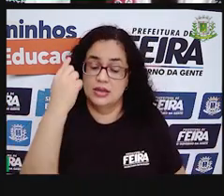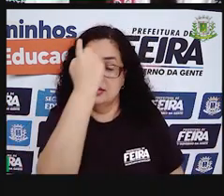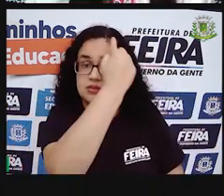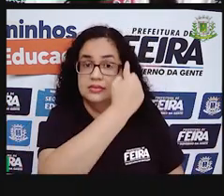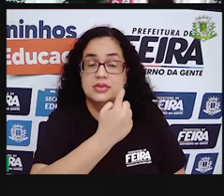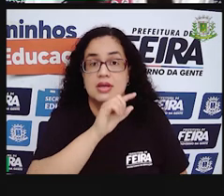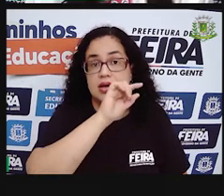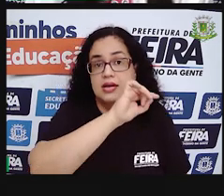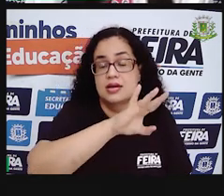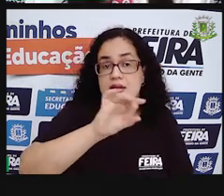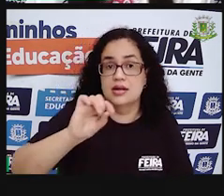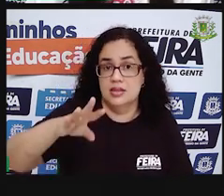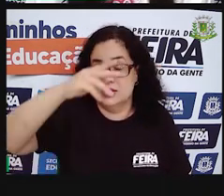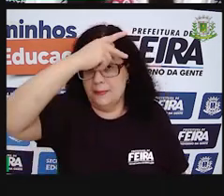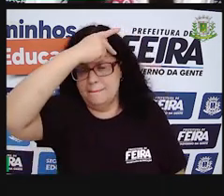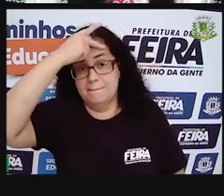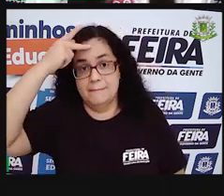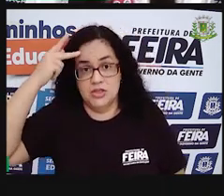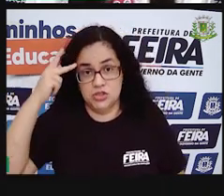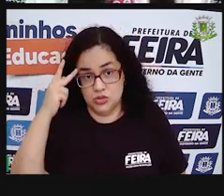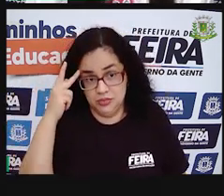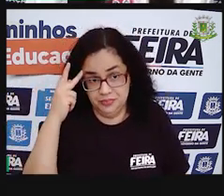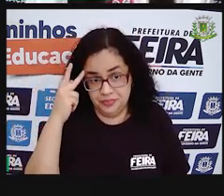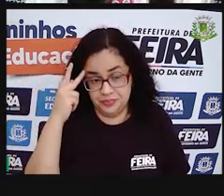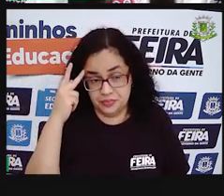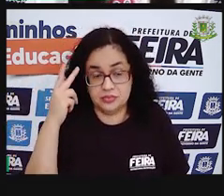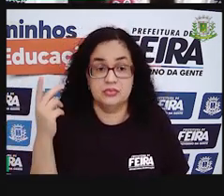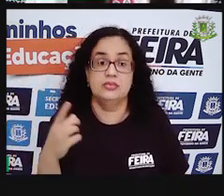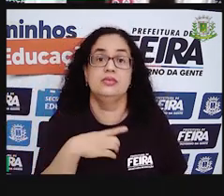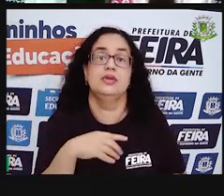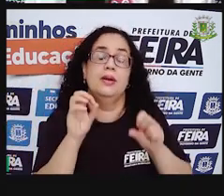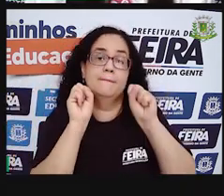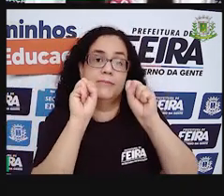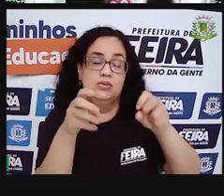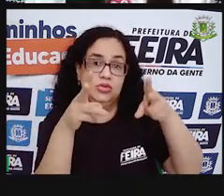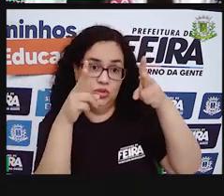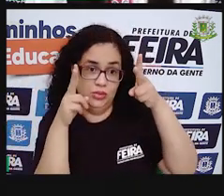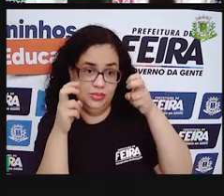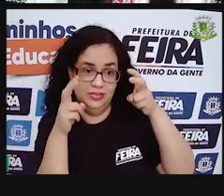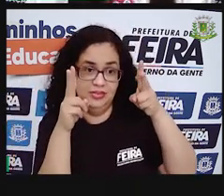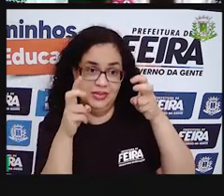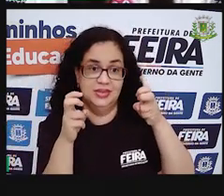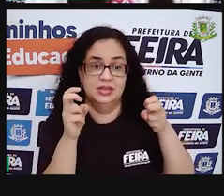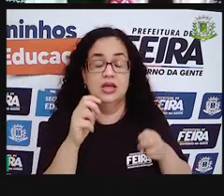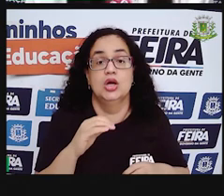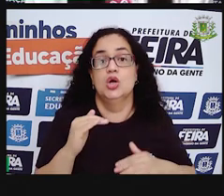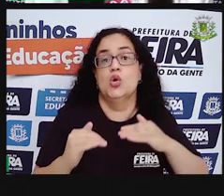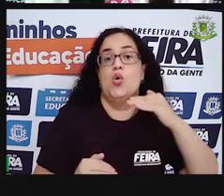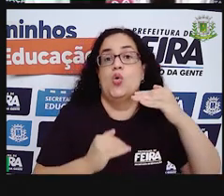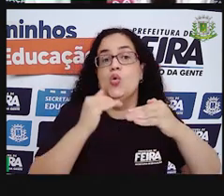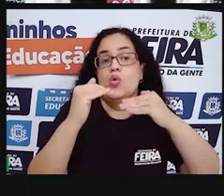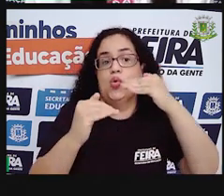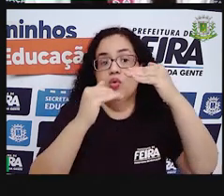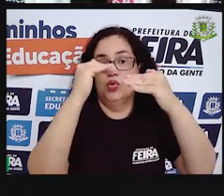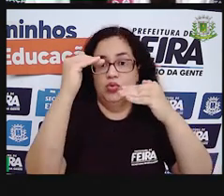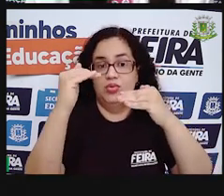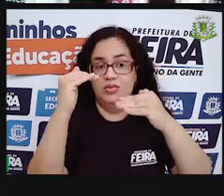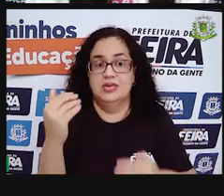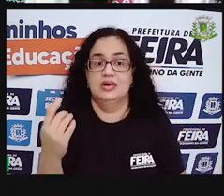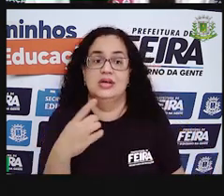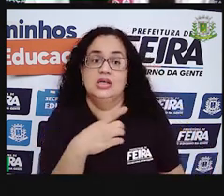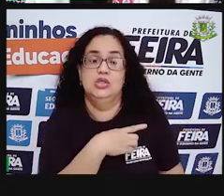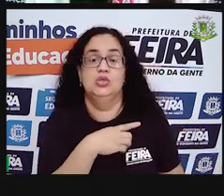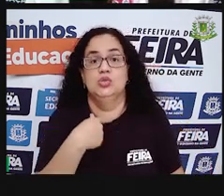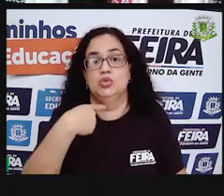né, representa e carrega. Então a gente pode observar aí o quanto o crescimento e o desenvolvimento do nosso país